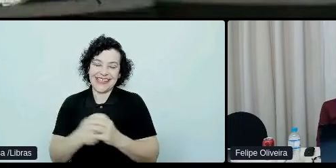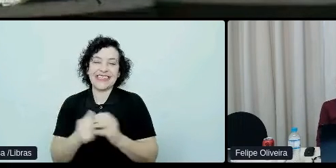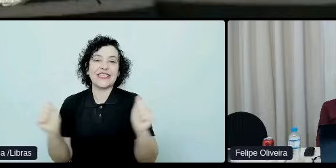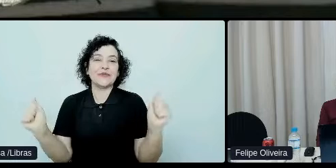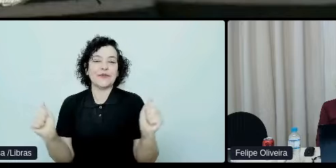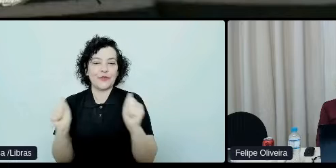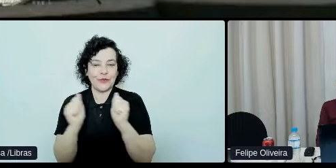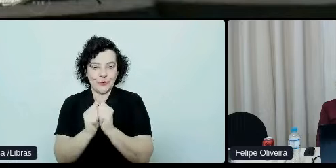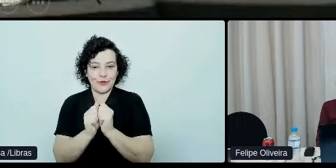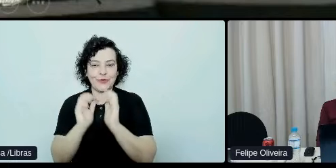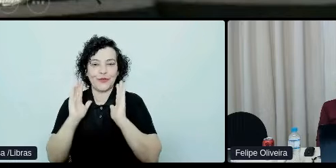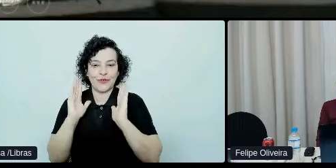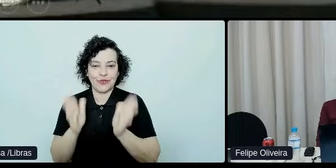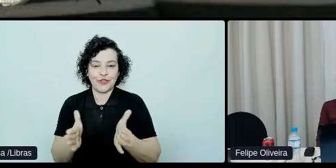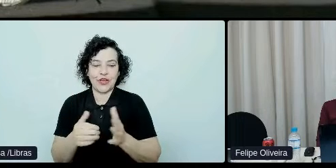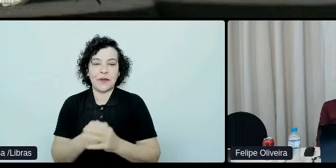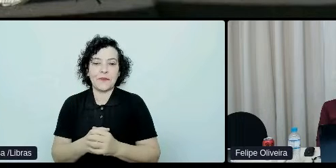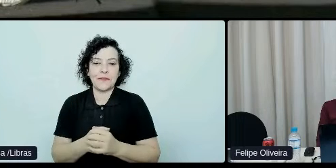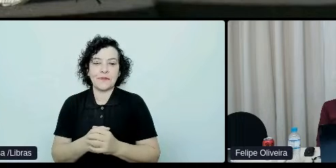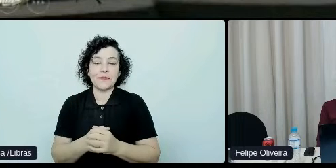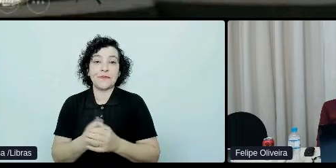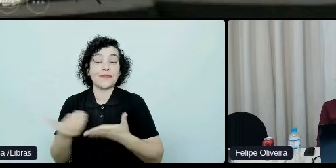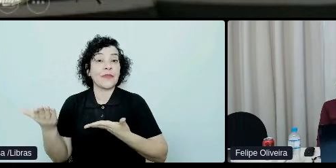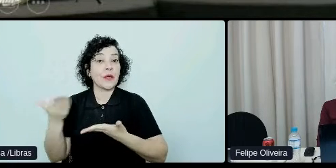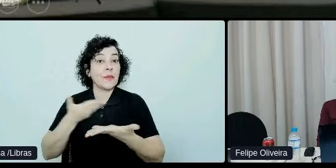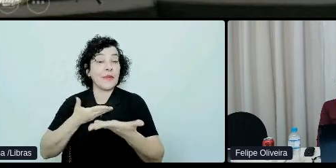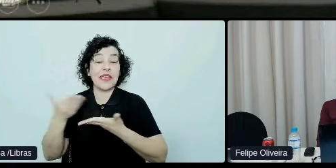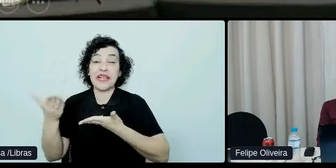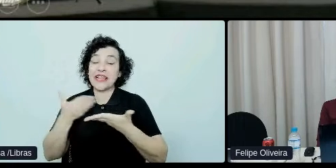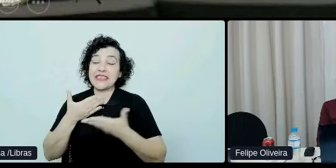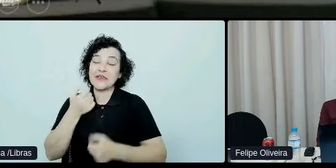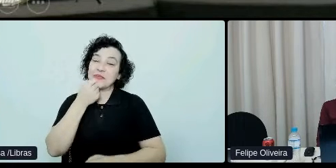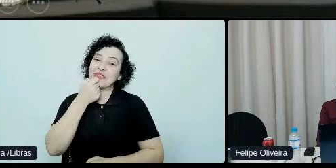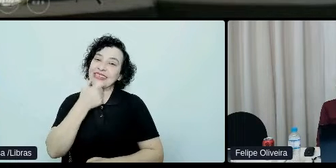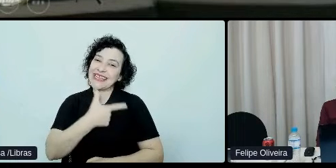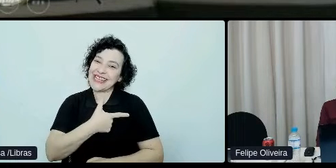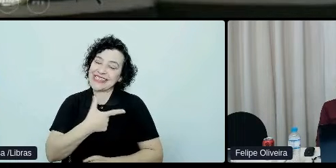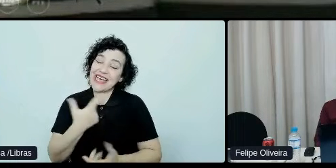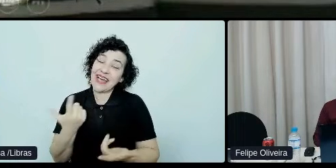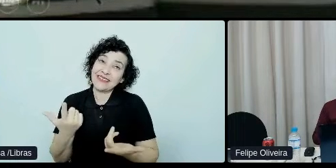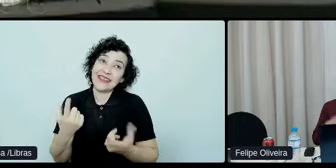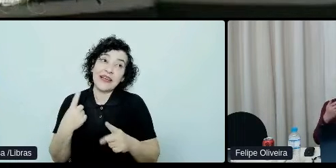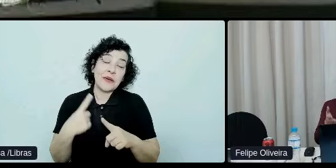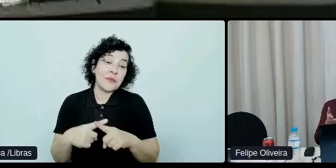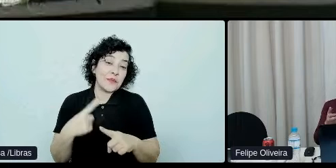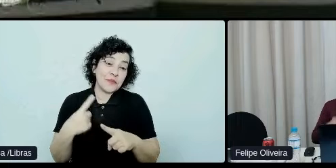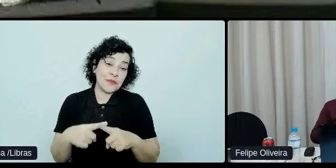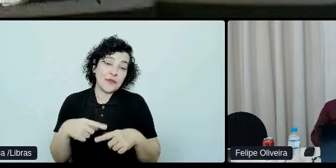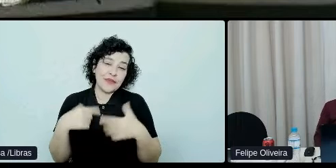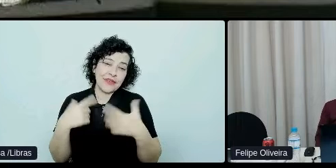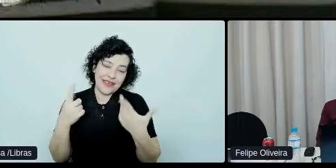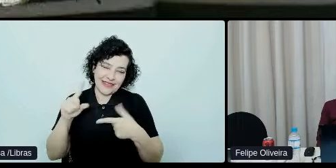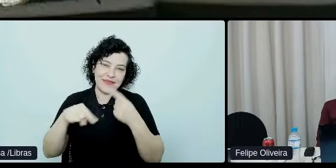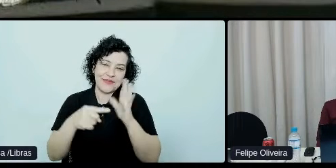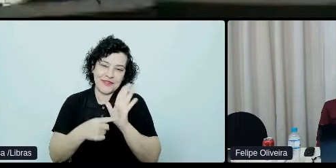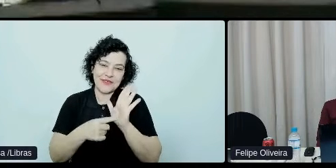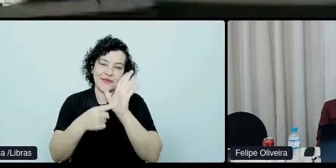nesse tempo. Uma relação que a gente se diverte muito, seja pelos motivos que a gente vai apresentar